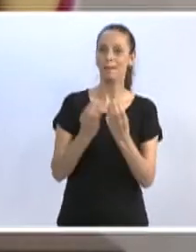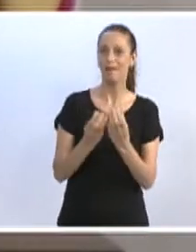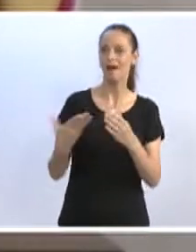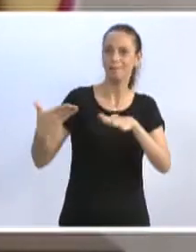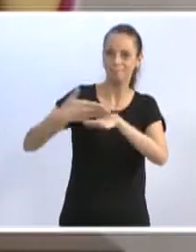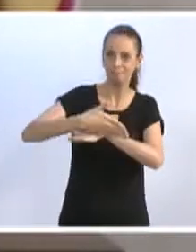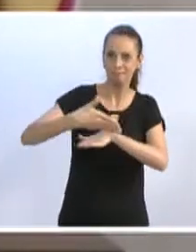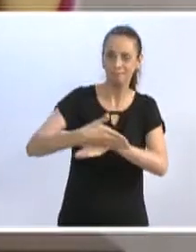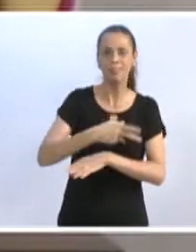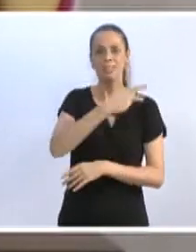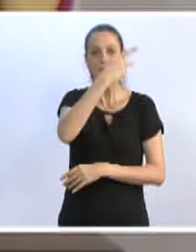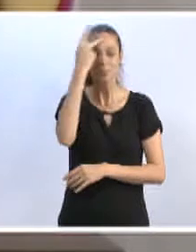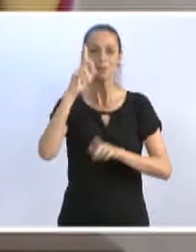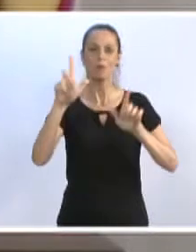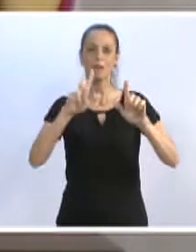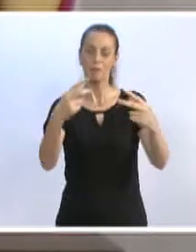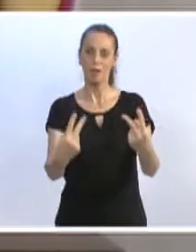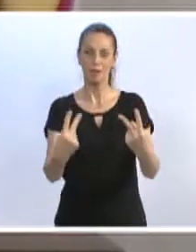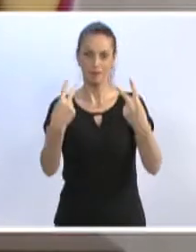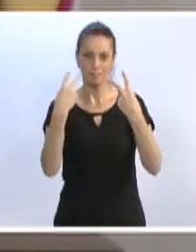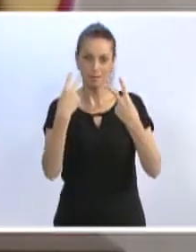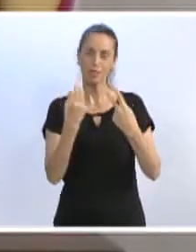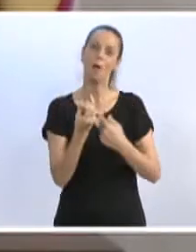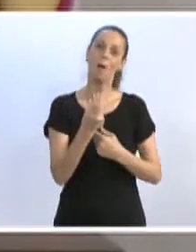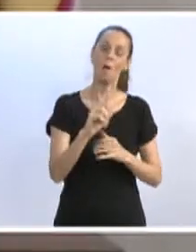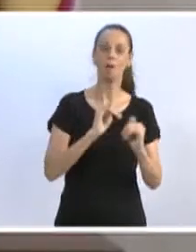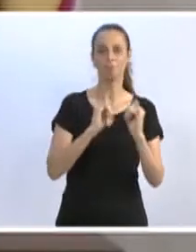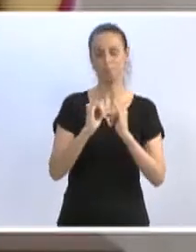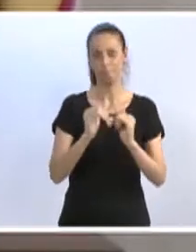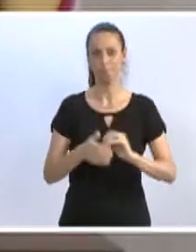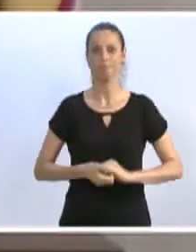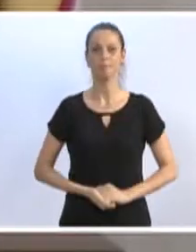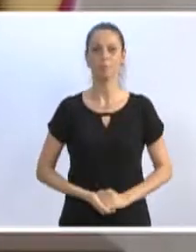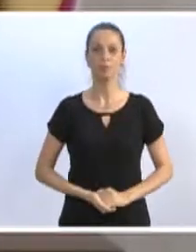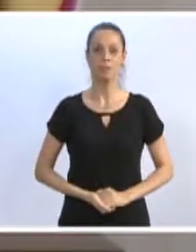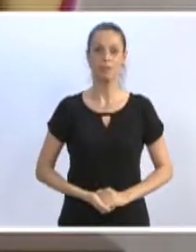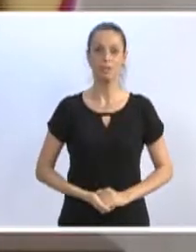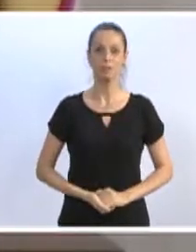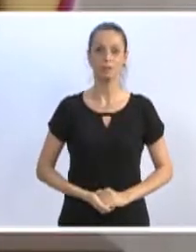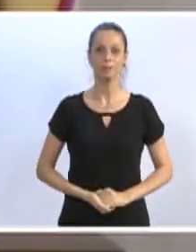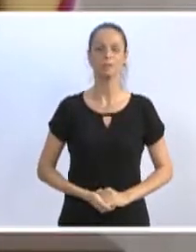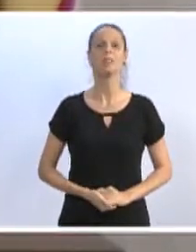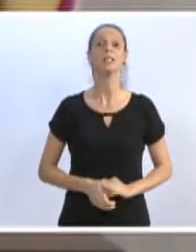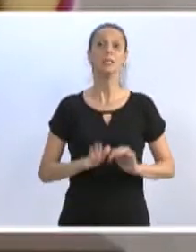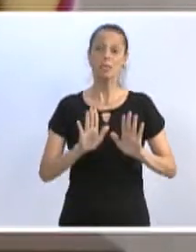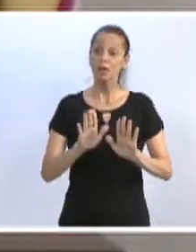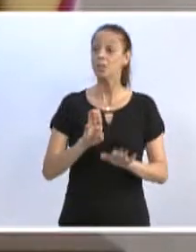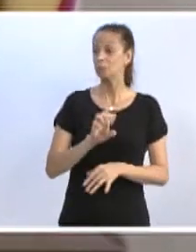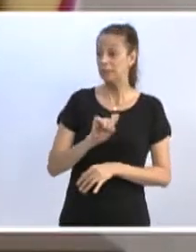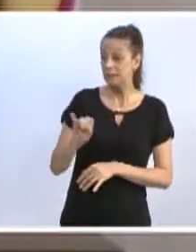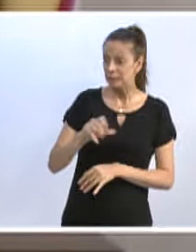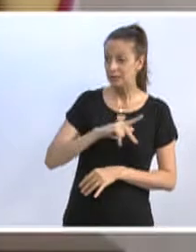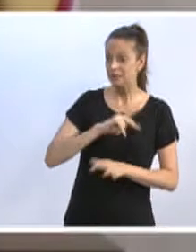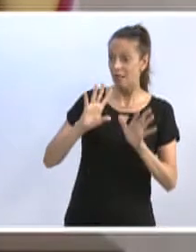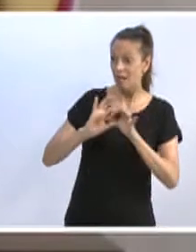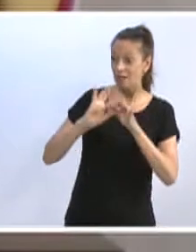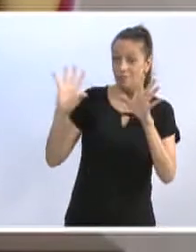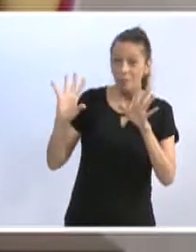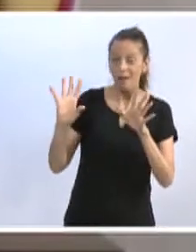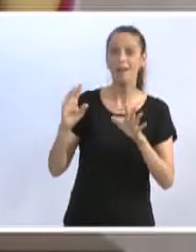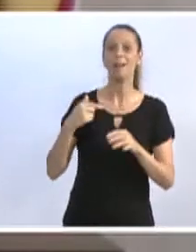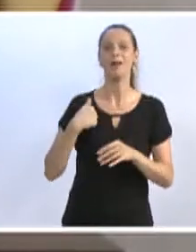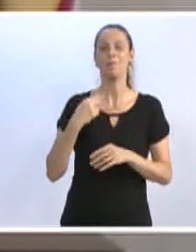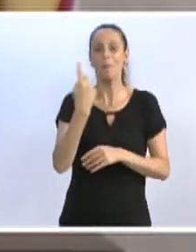bem como a quem nos acompanha através da TVL. Senhor presidente, me permite, como já disse, eu tenho um compromisso logo em